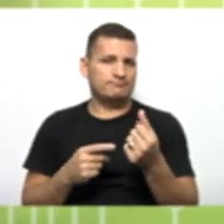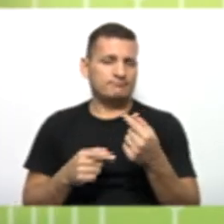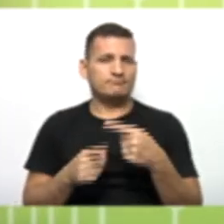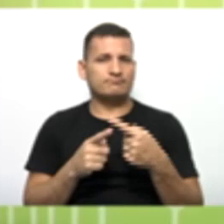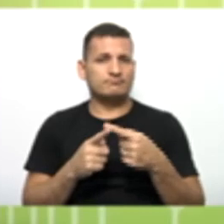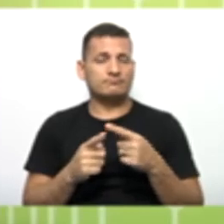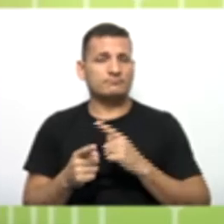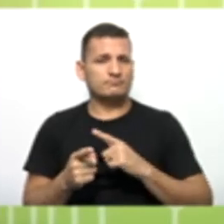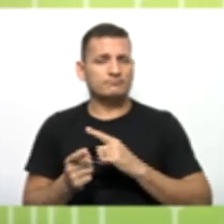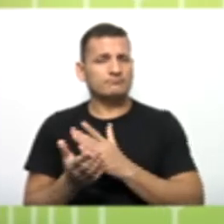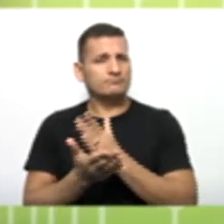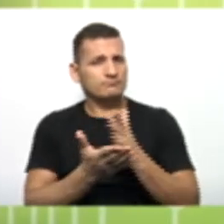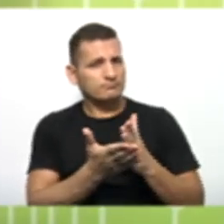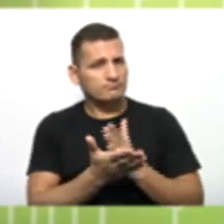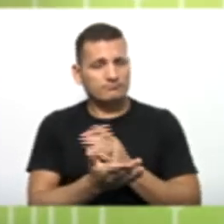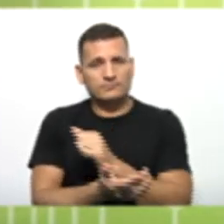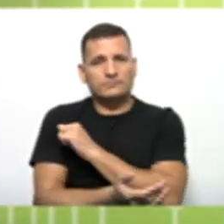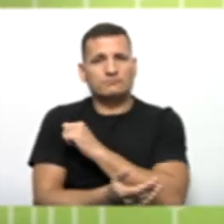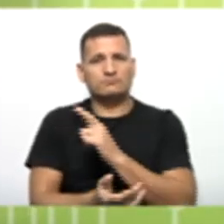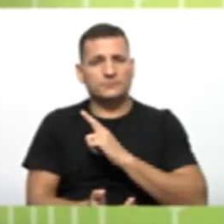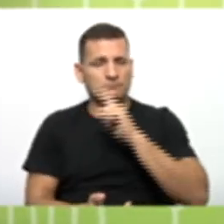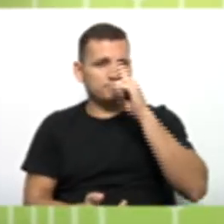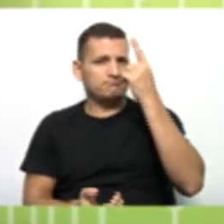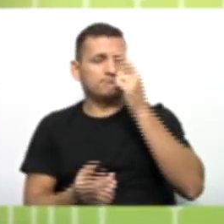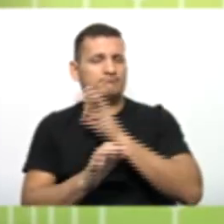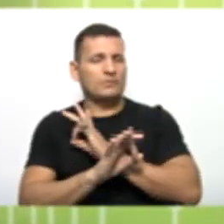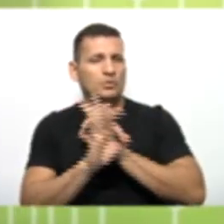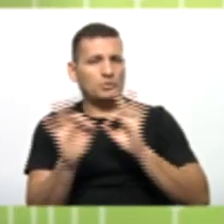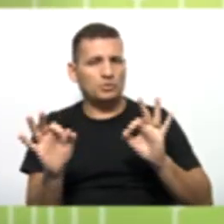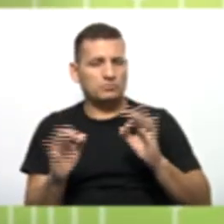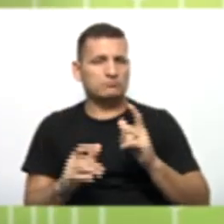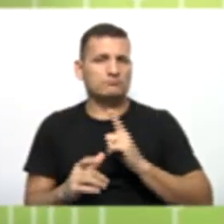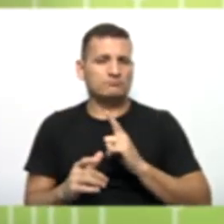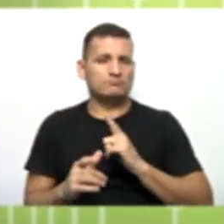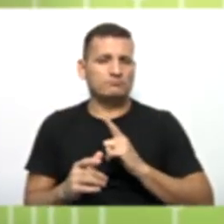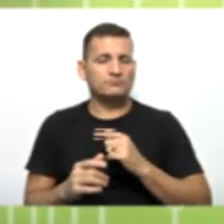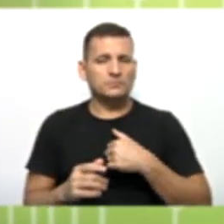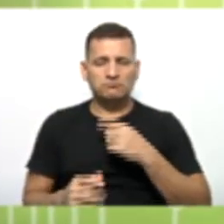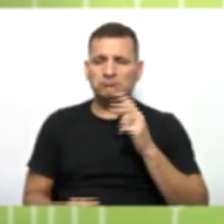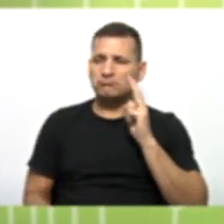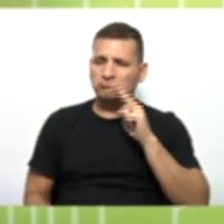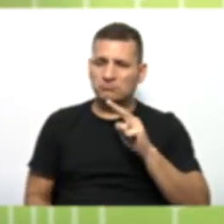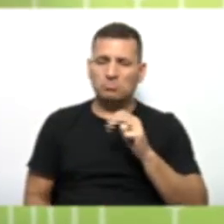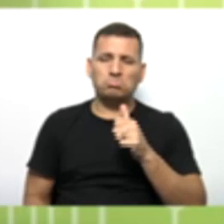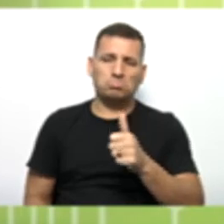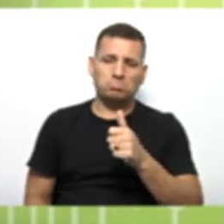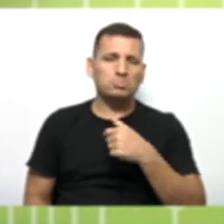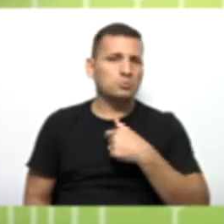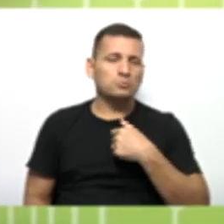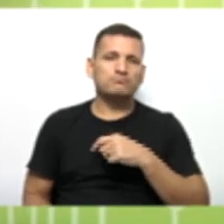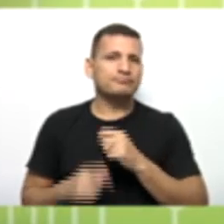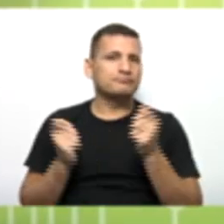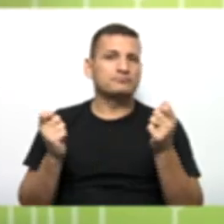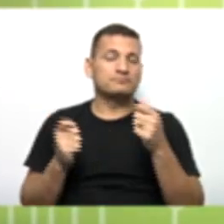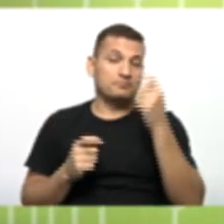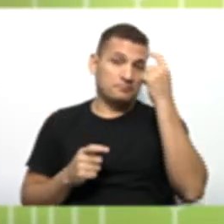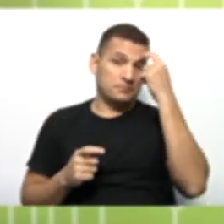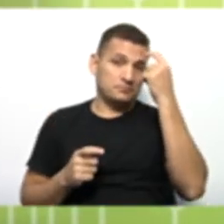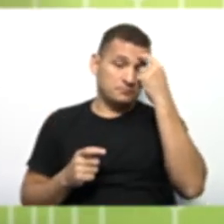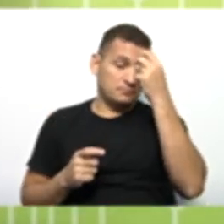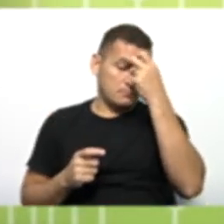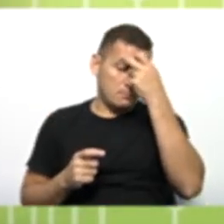muitos alunos que têm ideias maravilhosas, certo? Assim que eu falo assim, poxa, eu não teria capacidade nem de pensar